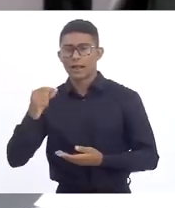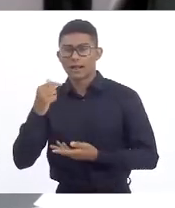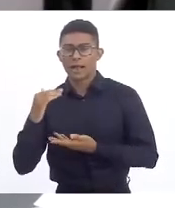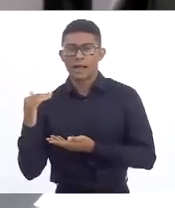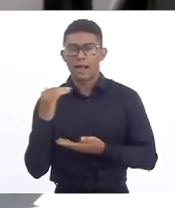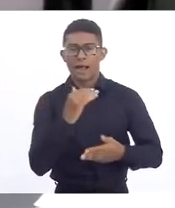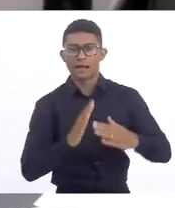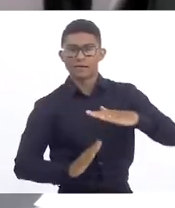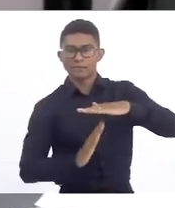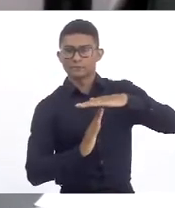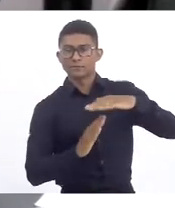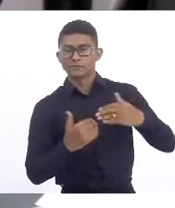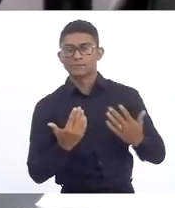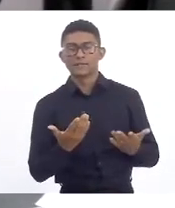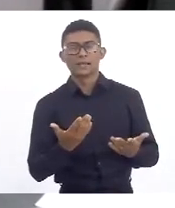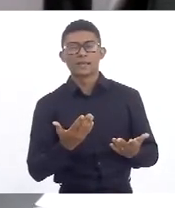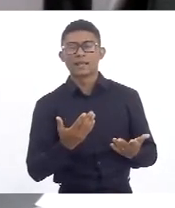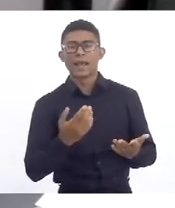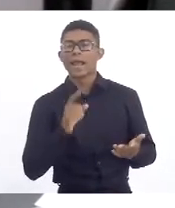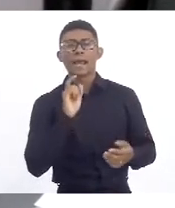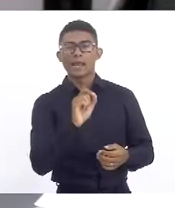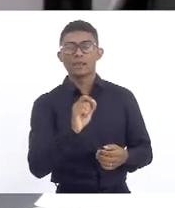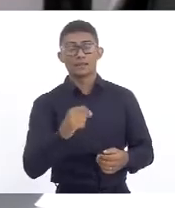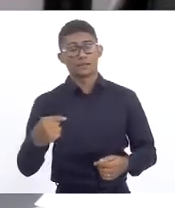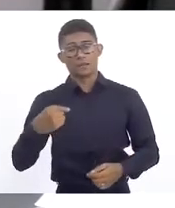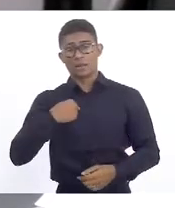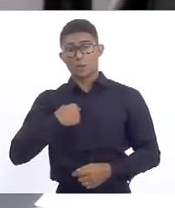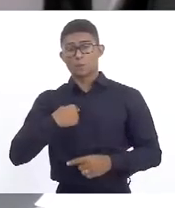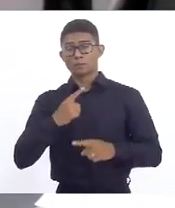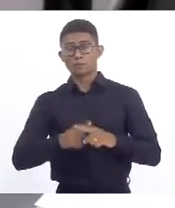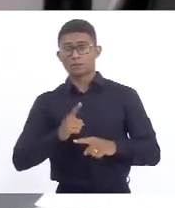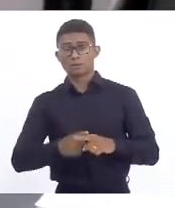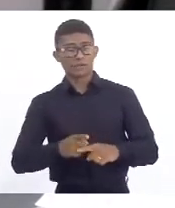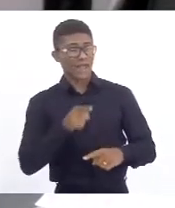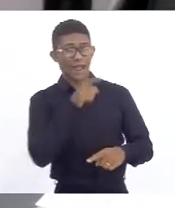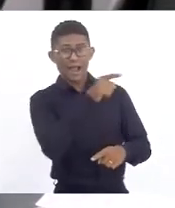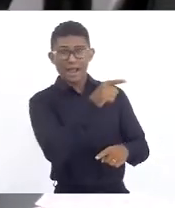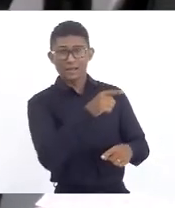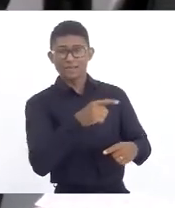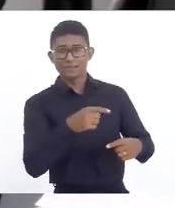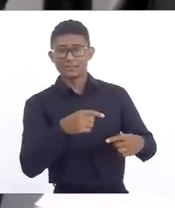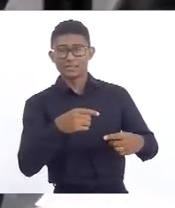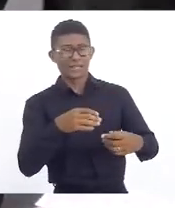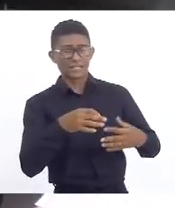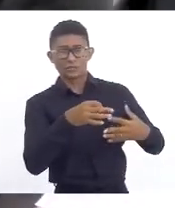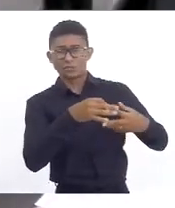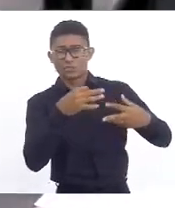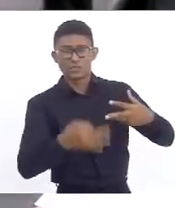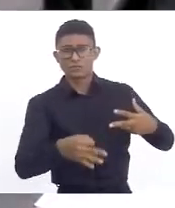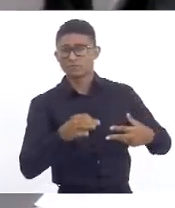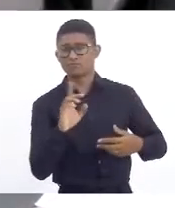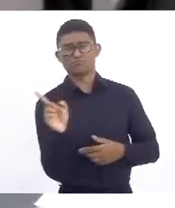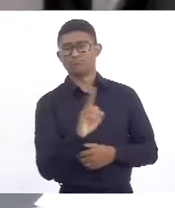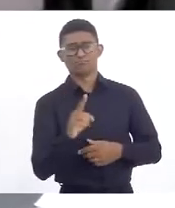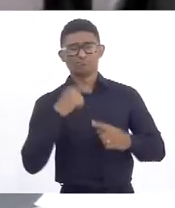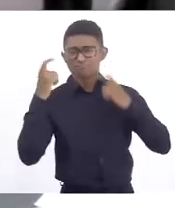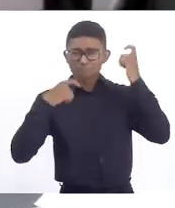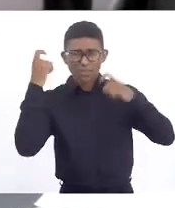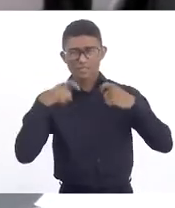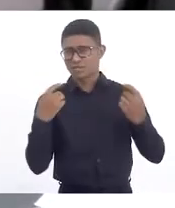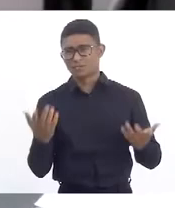das agências, fui eu. Porque nem o Poder Executivo teve essa preocupação. E aí, como é que vai